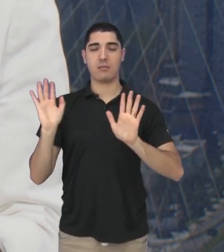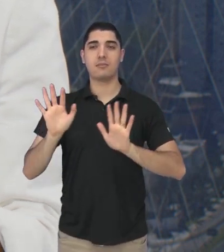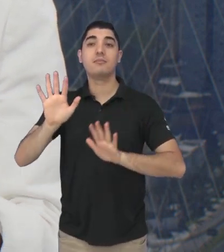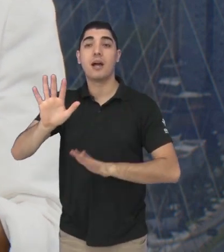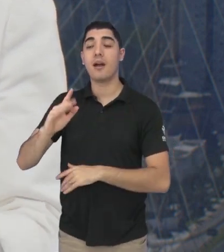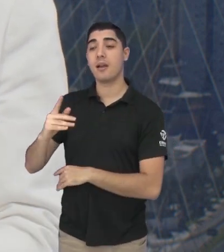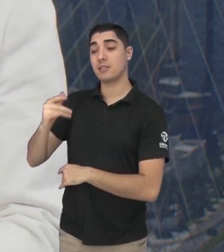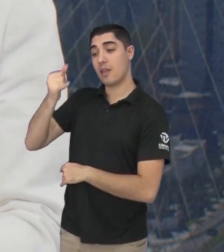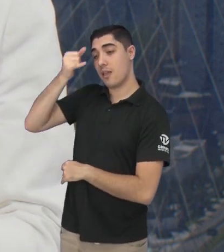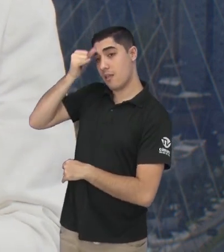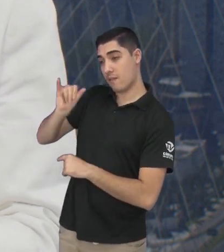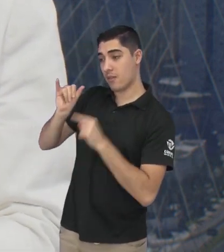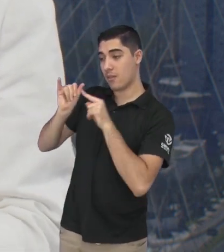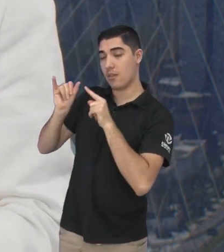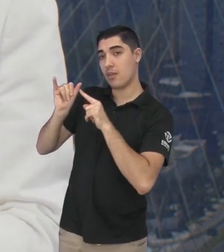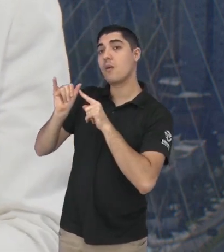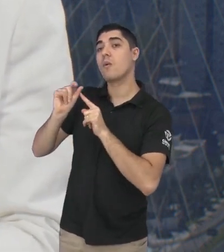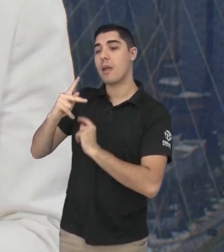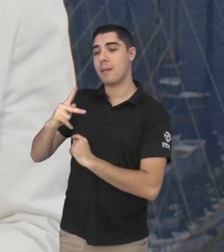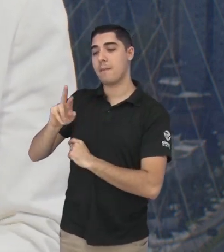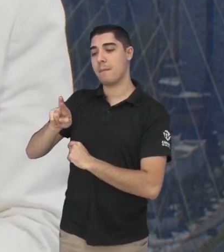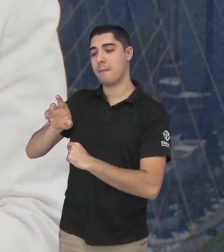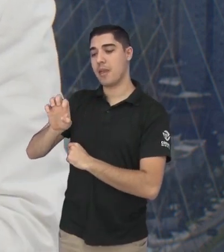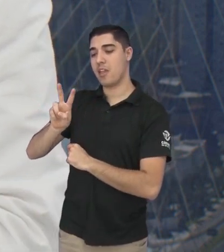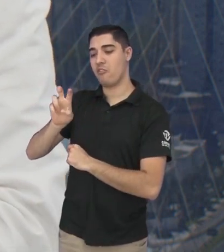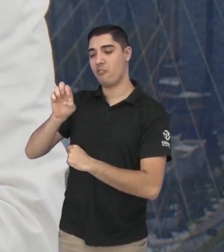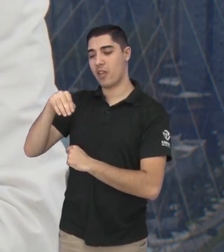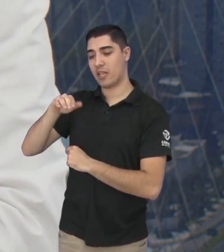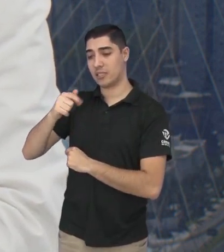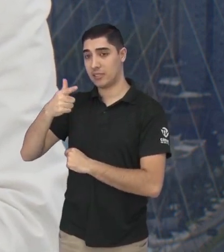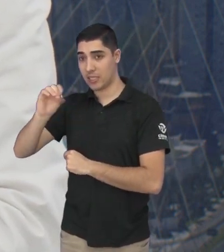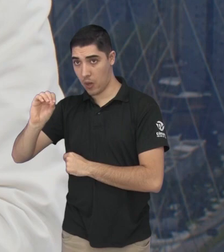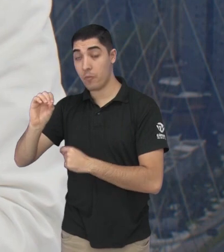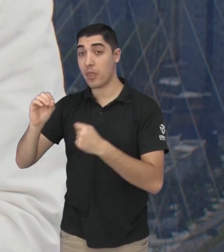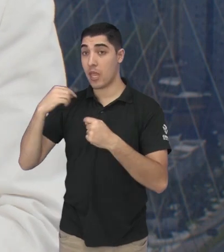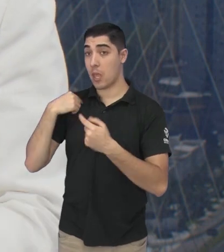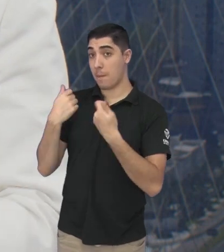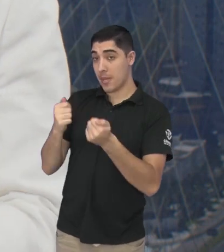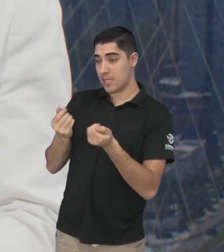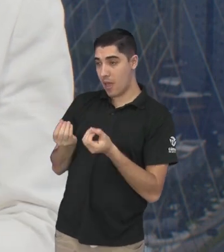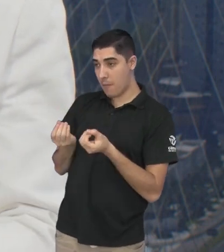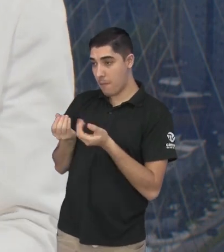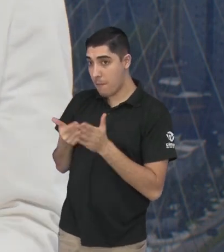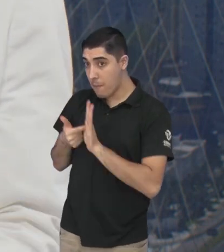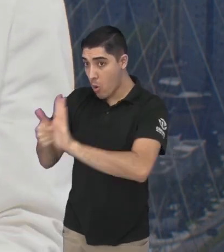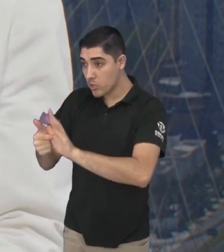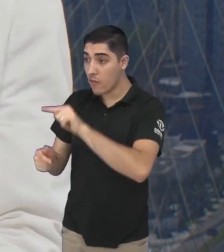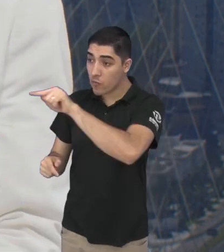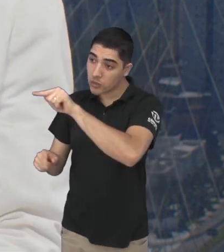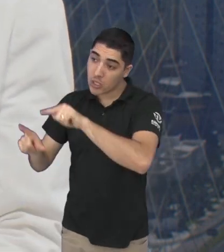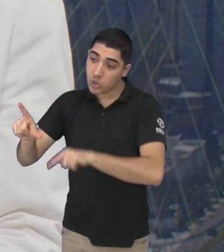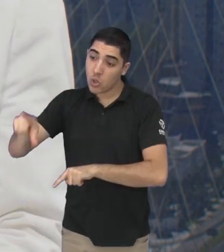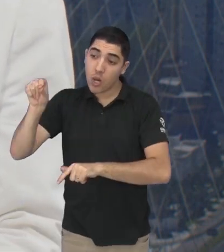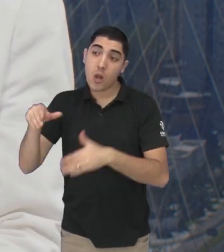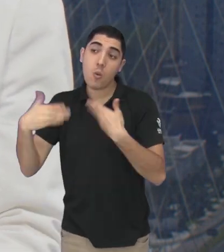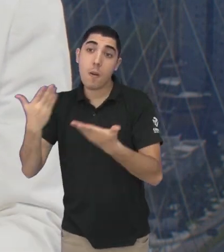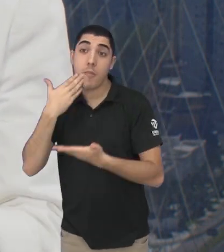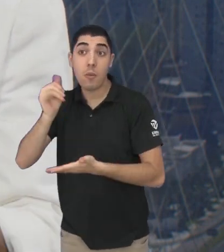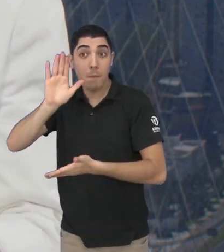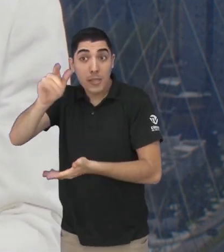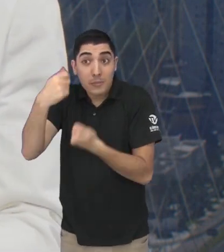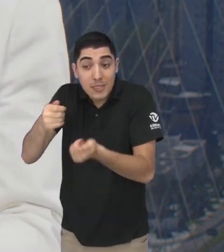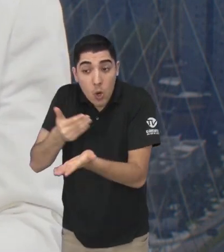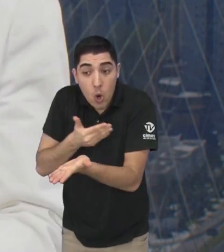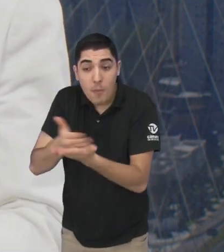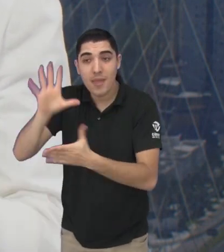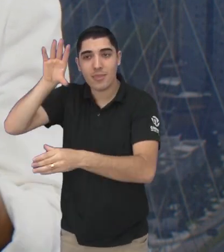quando você dá para a pessoa condições de ela fazer as melhores escolhas. E a melhor prevenção começa em casa. Quando eu sento